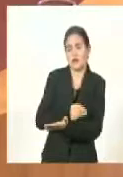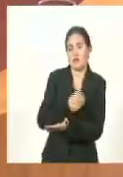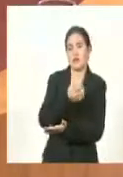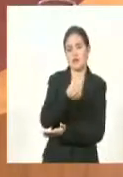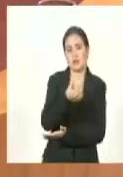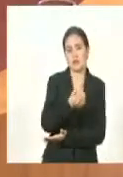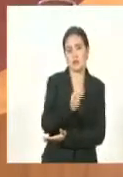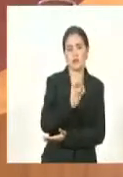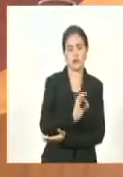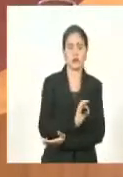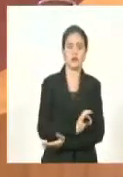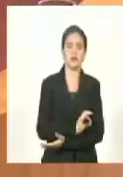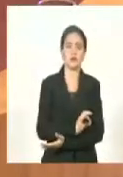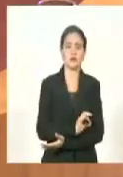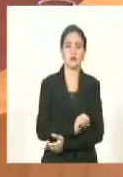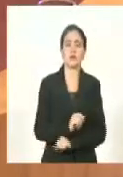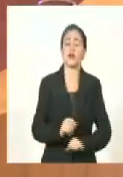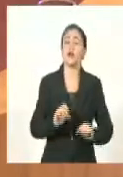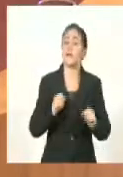investigar. Sim,